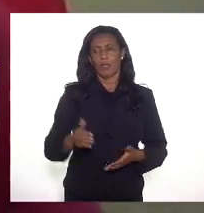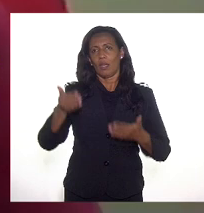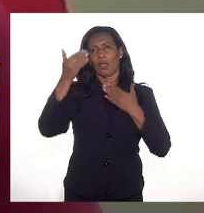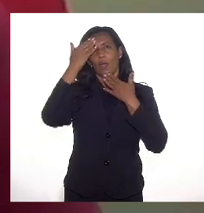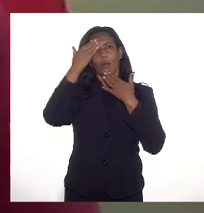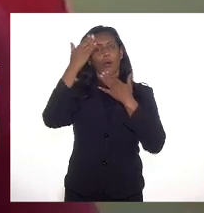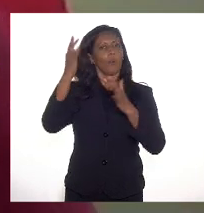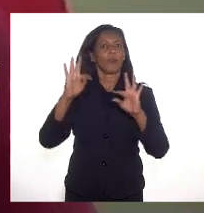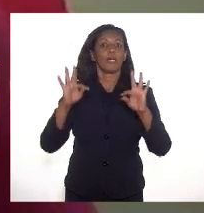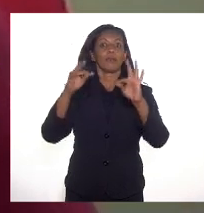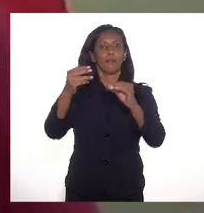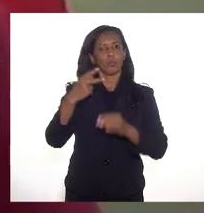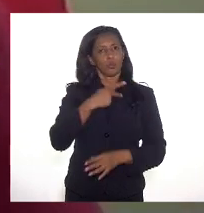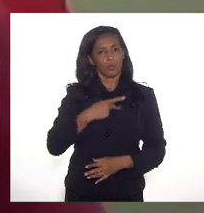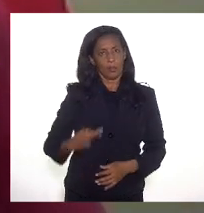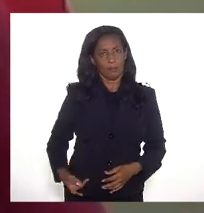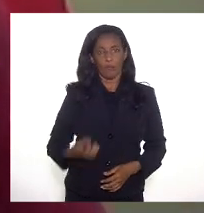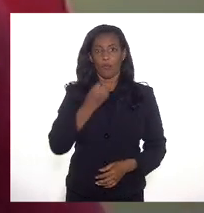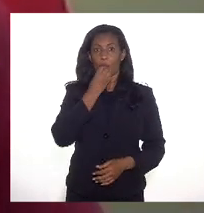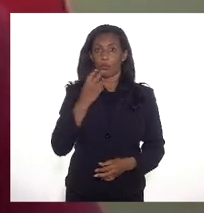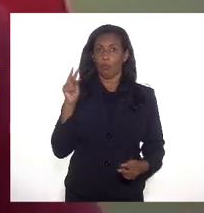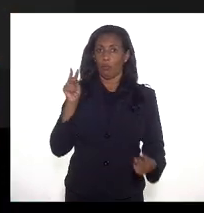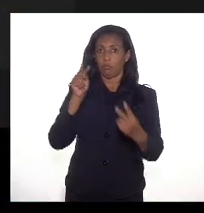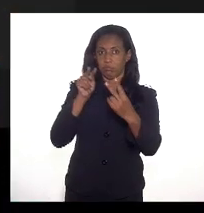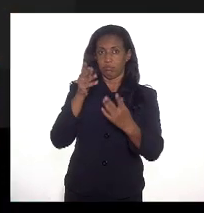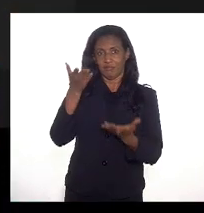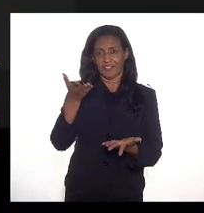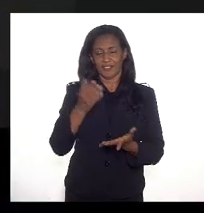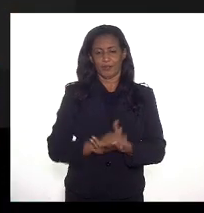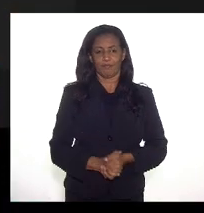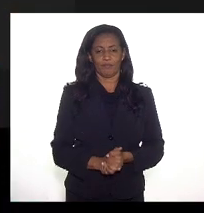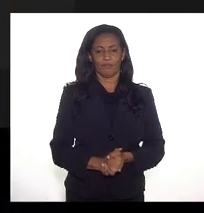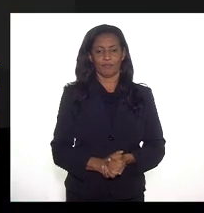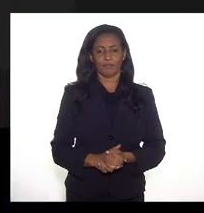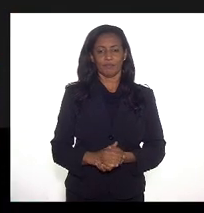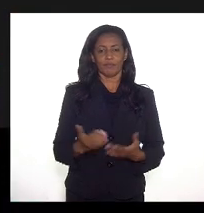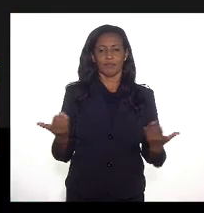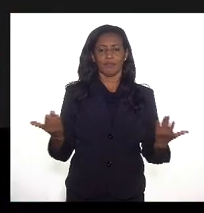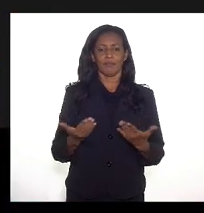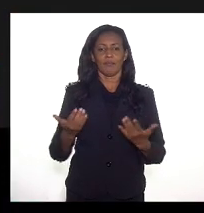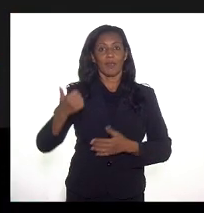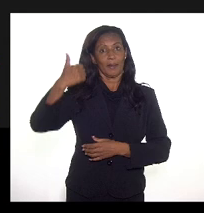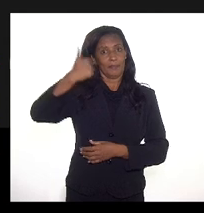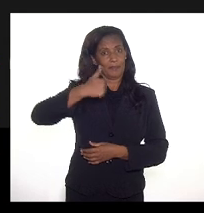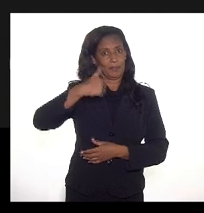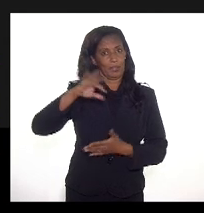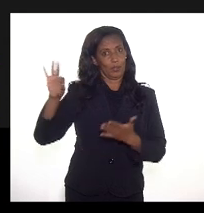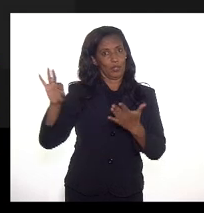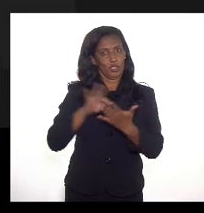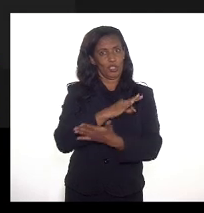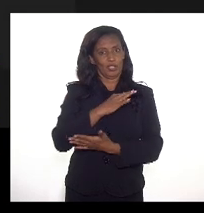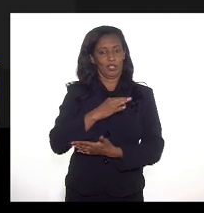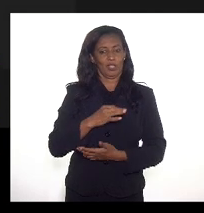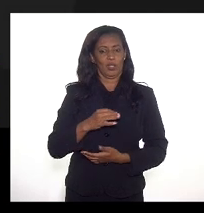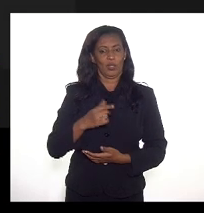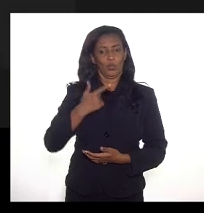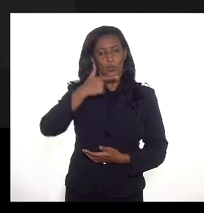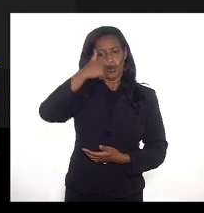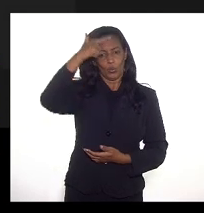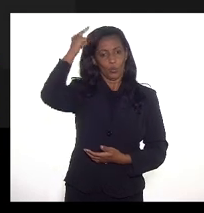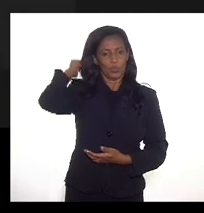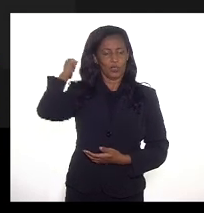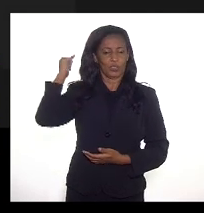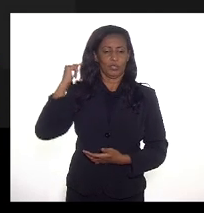tudo aí na presidência. Foi muito bom vê-lo aí. Próximo orador, primeiro orador inscrito é o deputado Luiz Paulo.